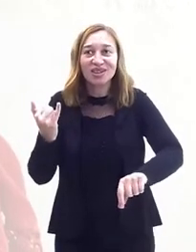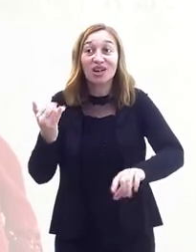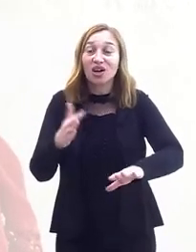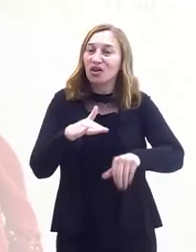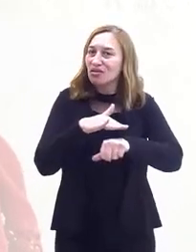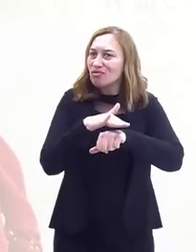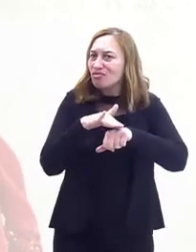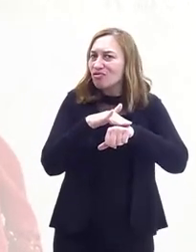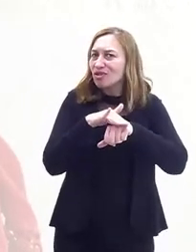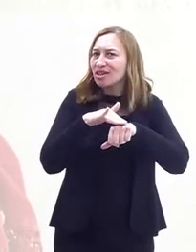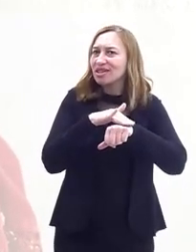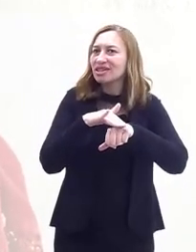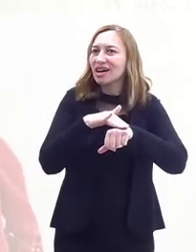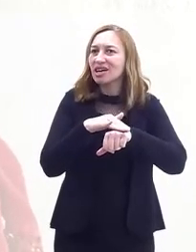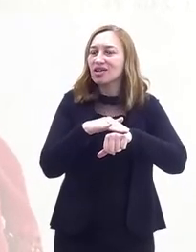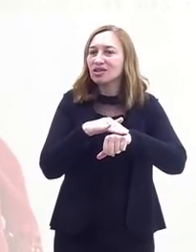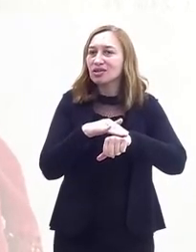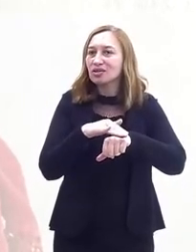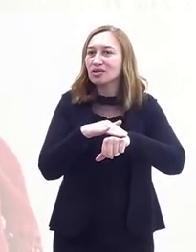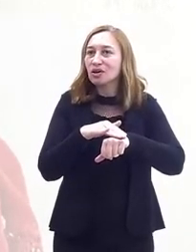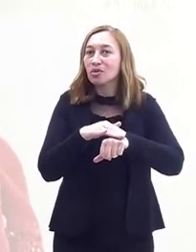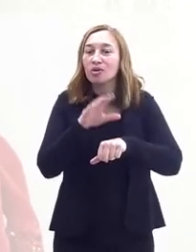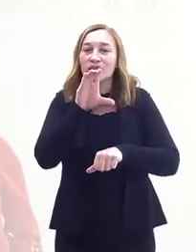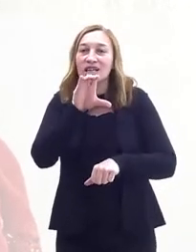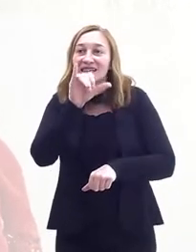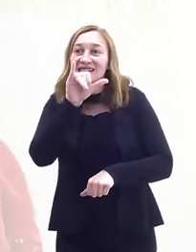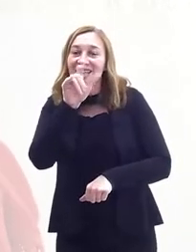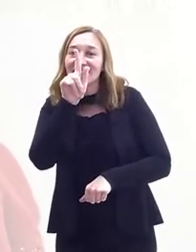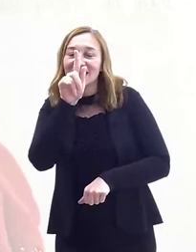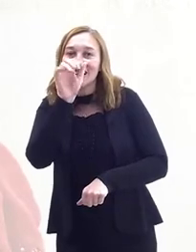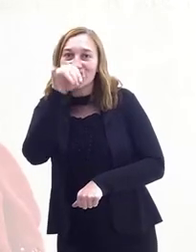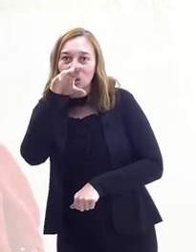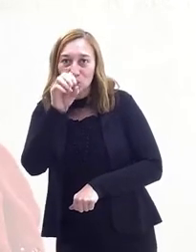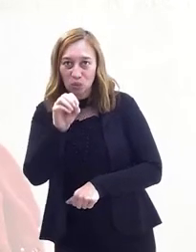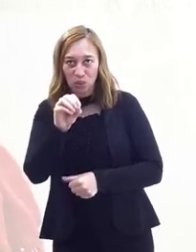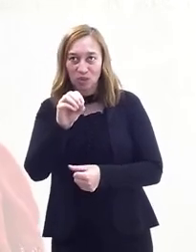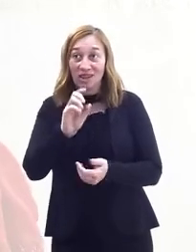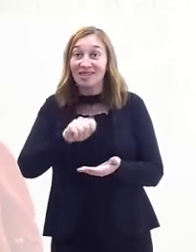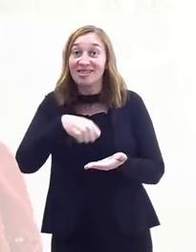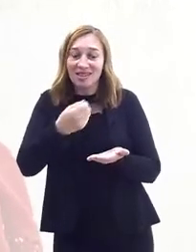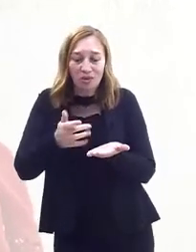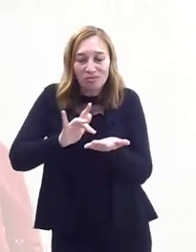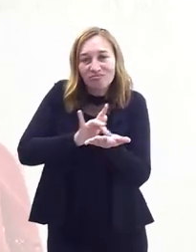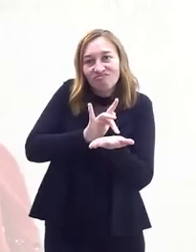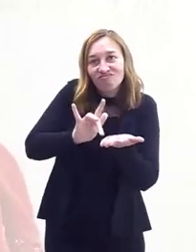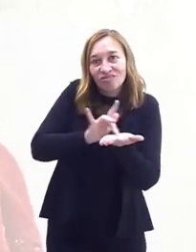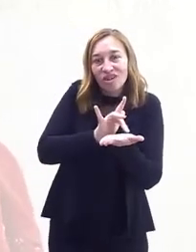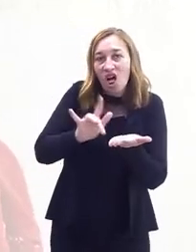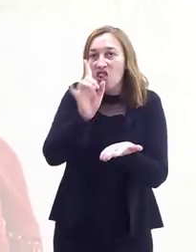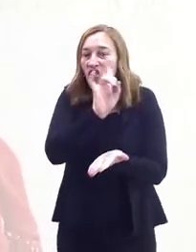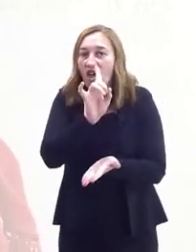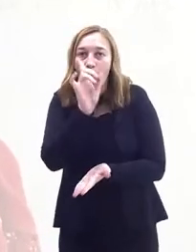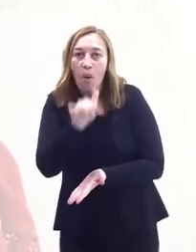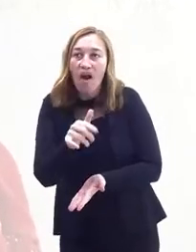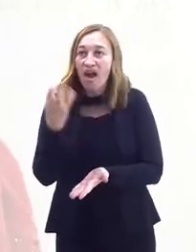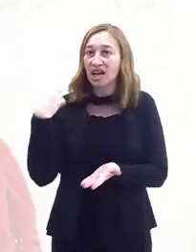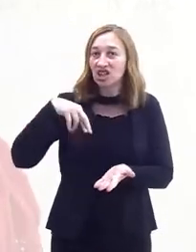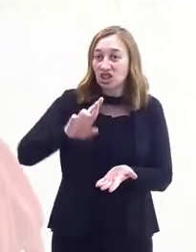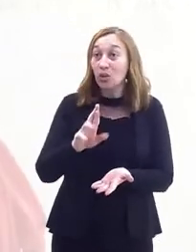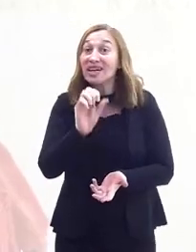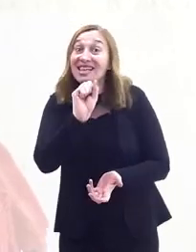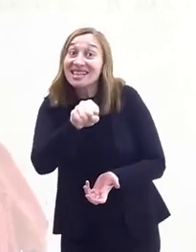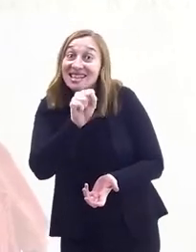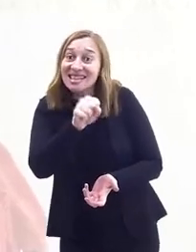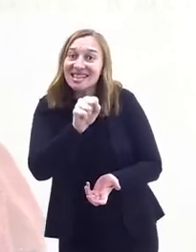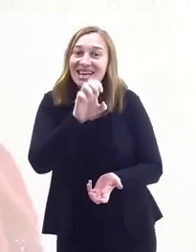vamos conversar sobre os ciganos, que não é uma religião, é uma etnia. E é